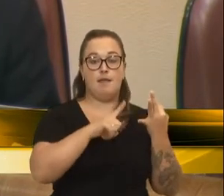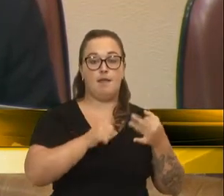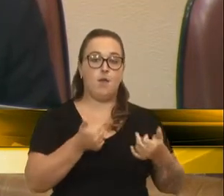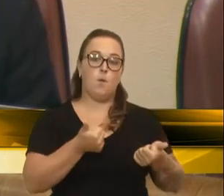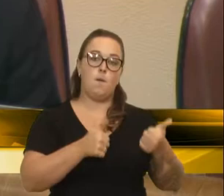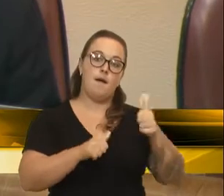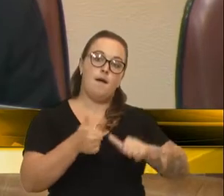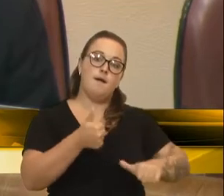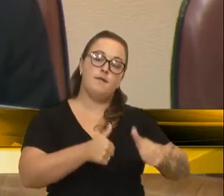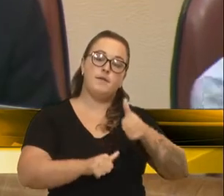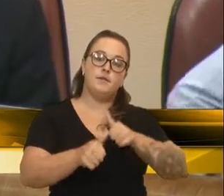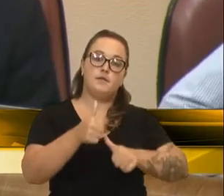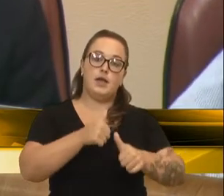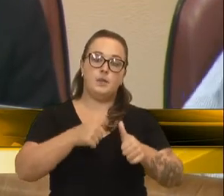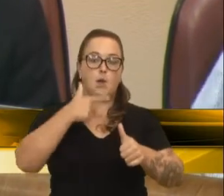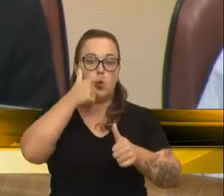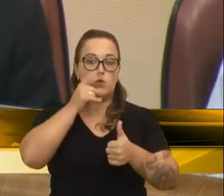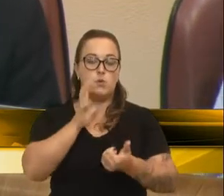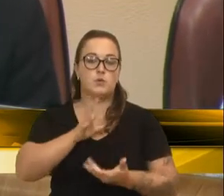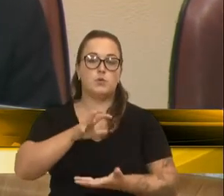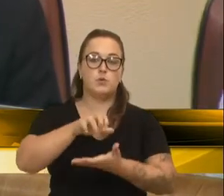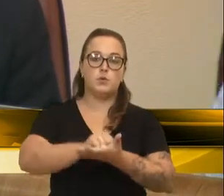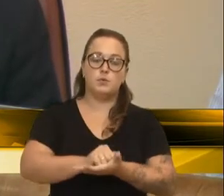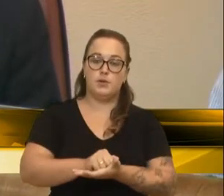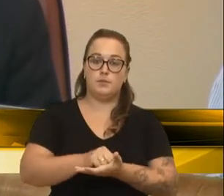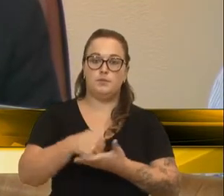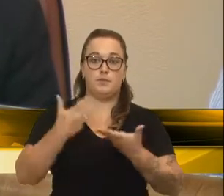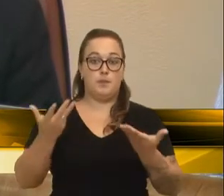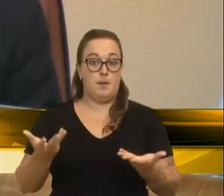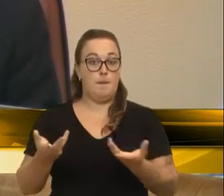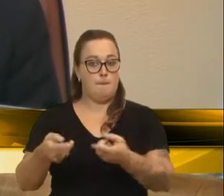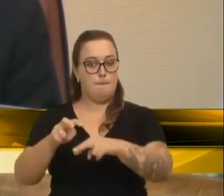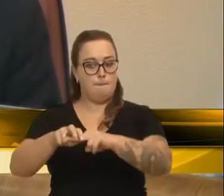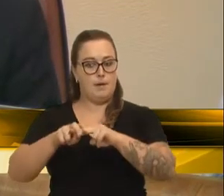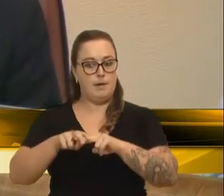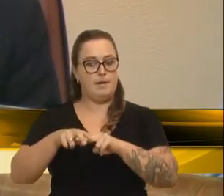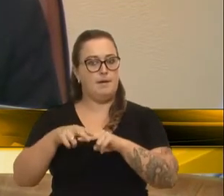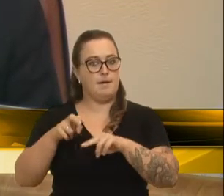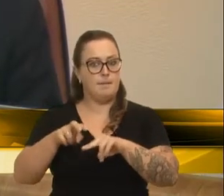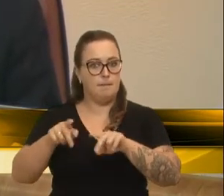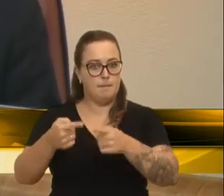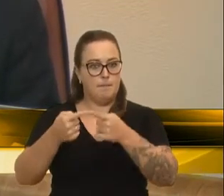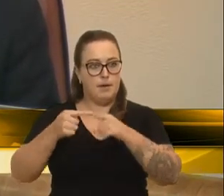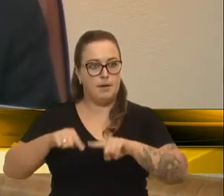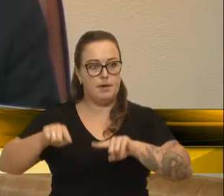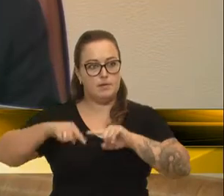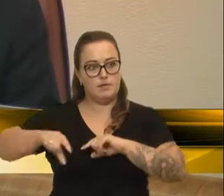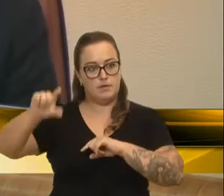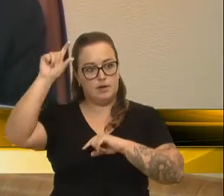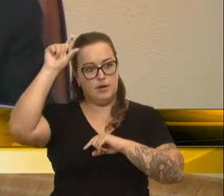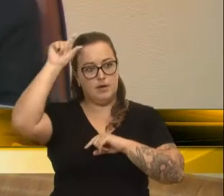cargo de maneira eficiente, o que não parece ser o caso do vereador Guerra, nomeado pelo prefeito Guerra.